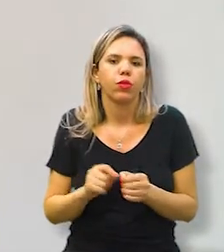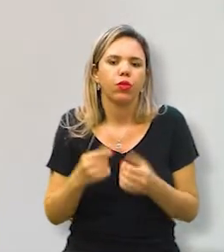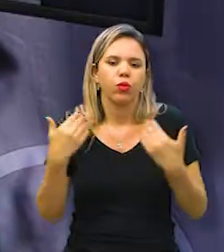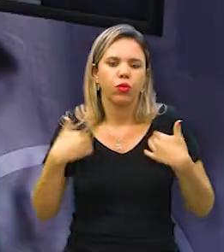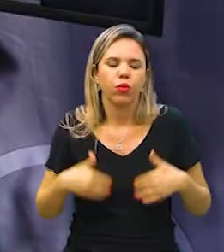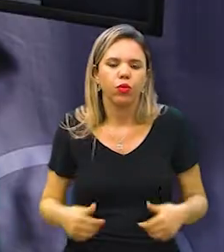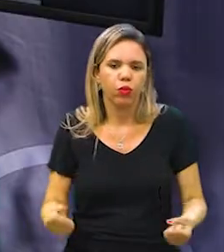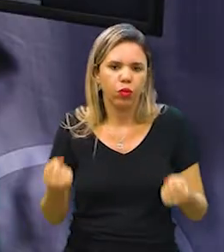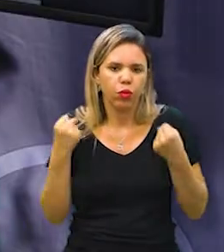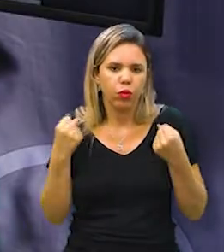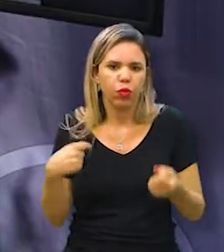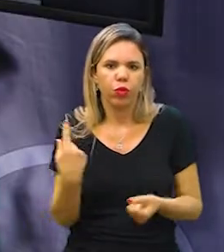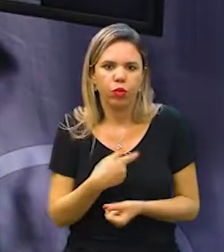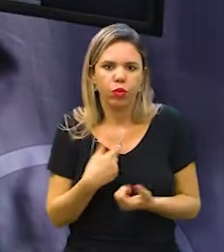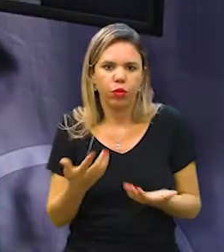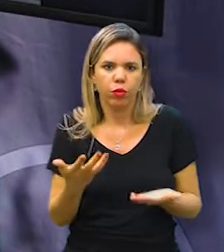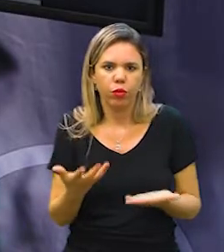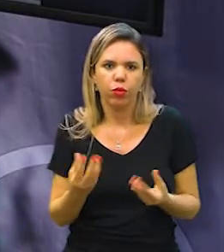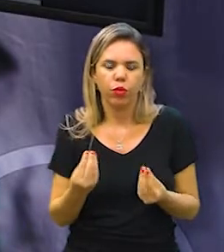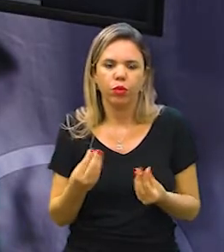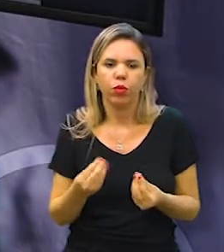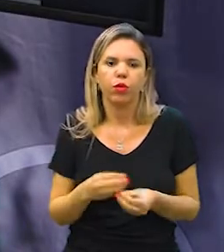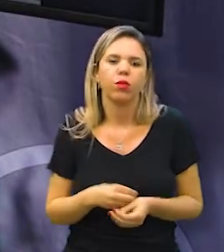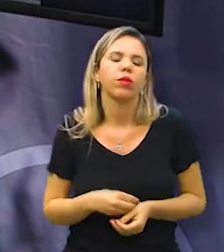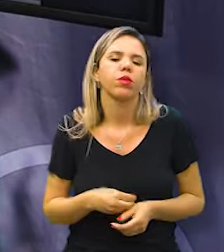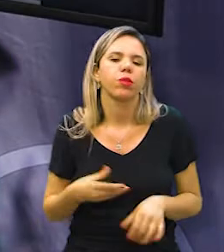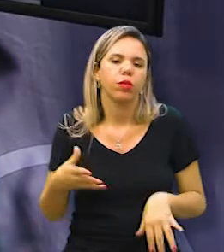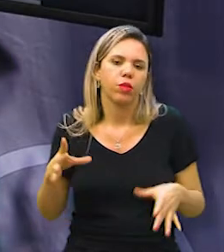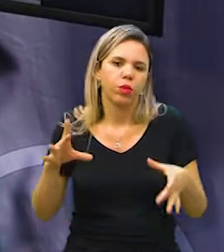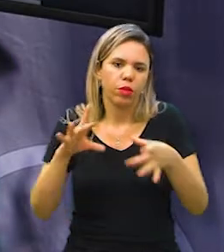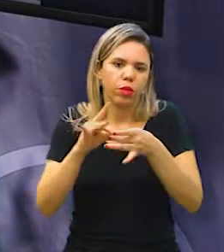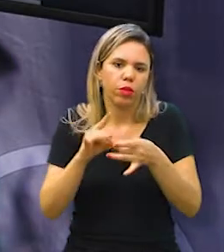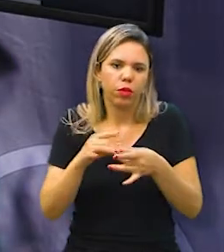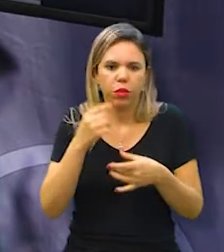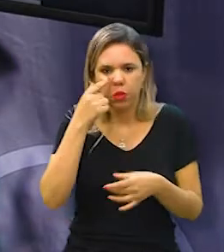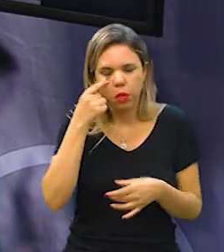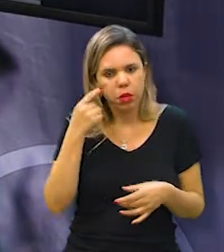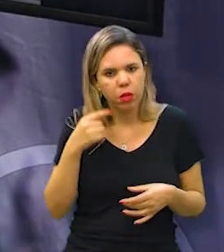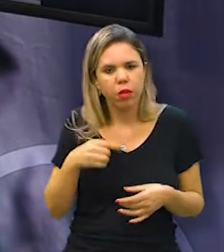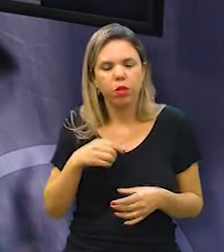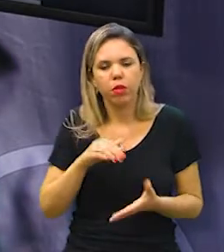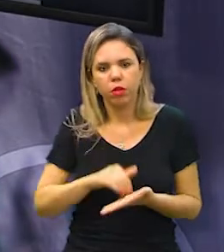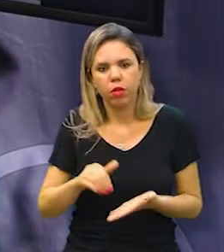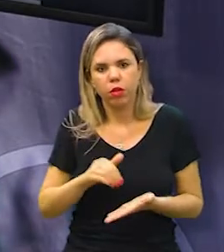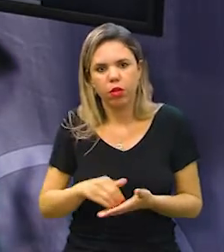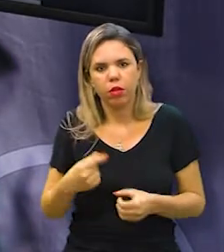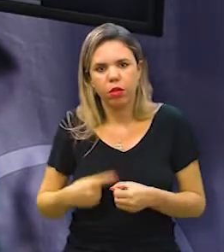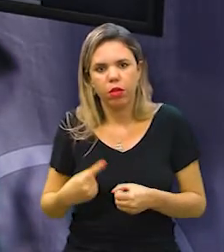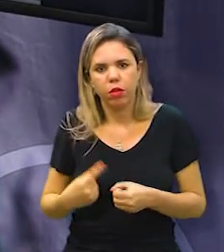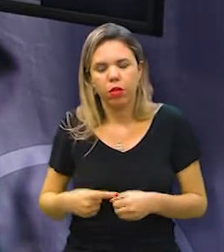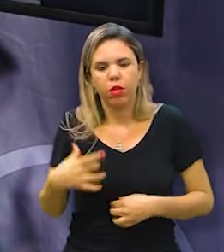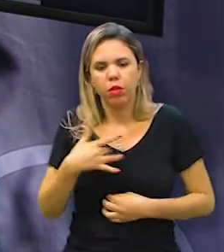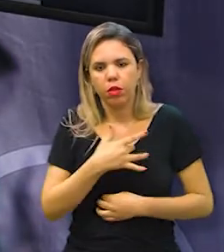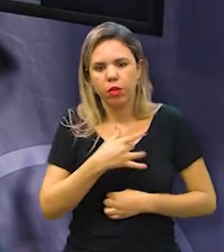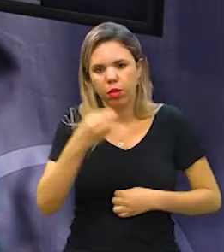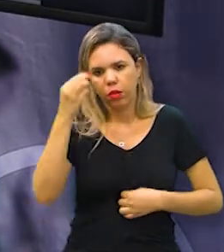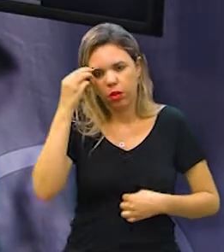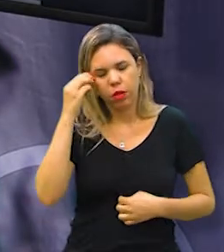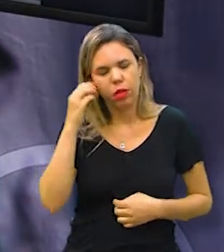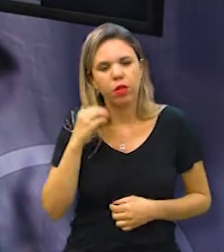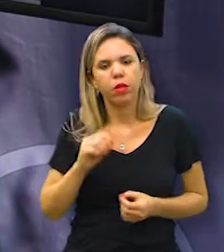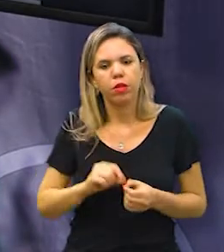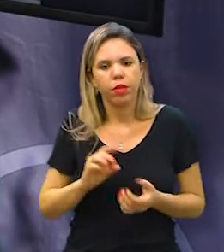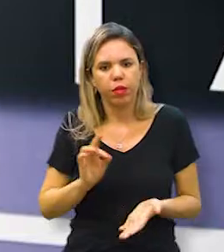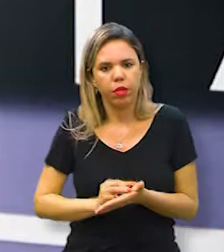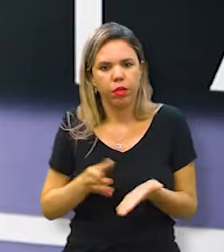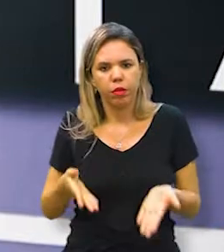física. E nós queríamos muito que essa parceria ou convênio com a Secretaria Municipal da Saúde Mental fosse